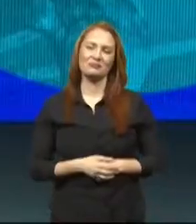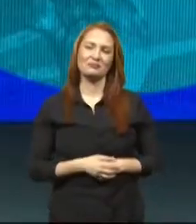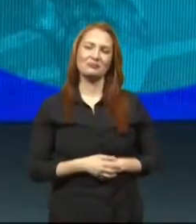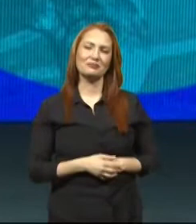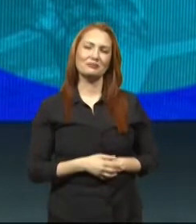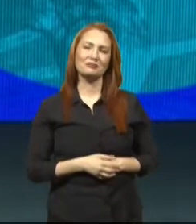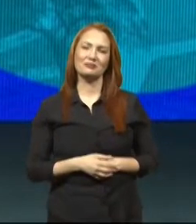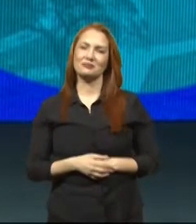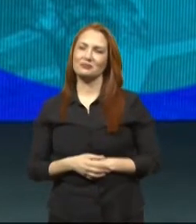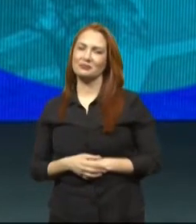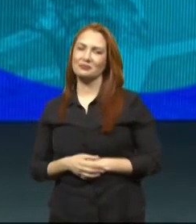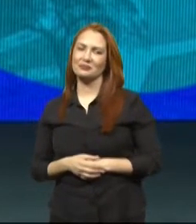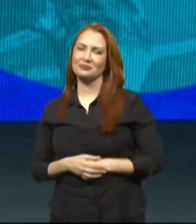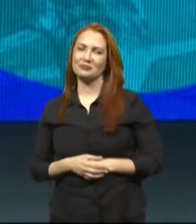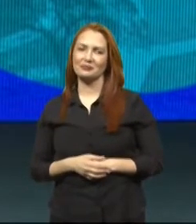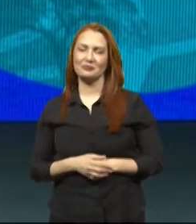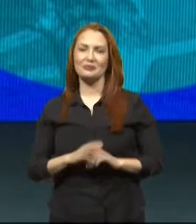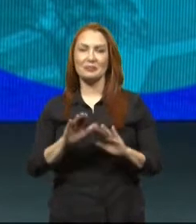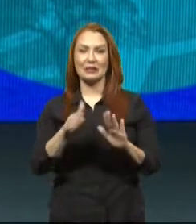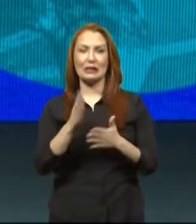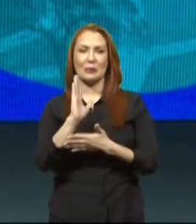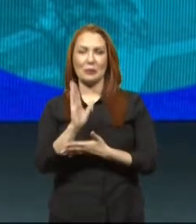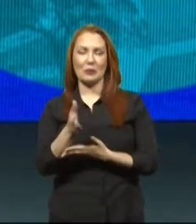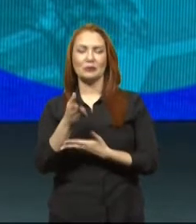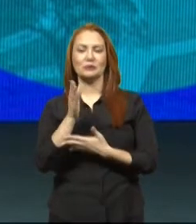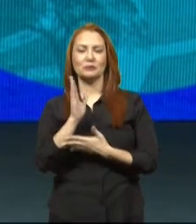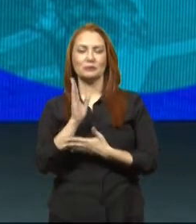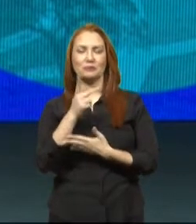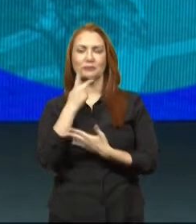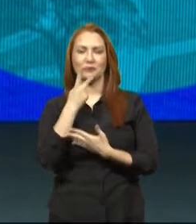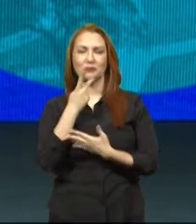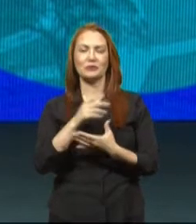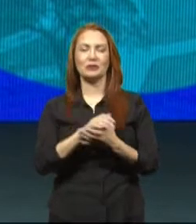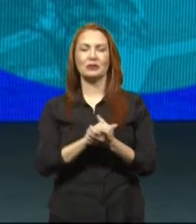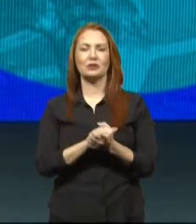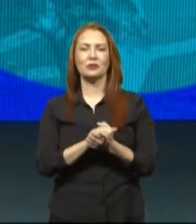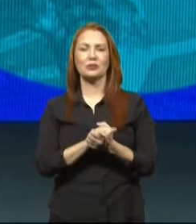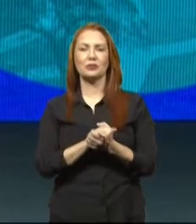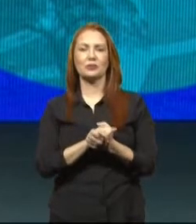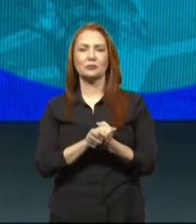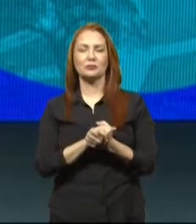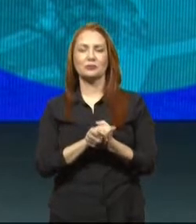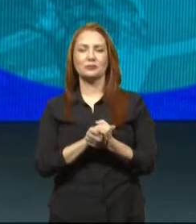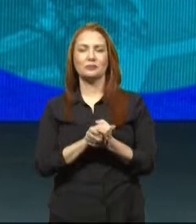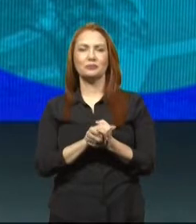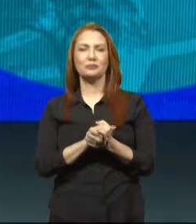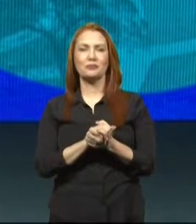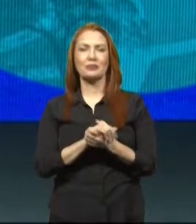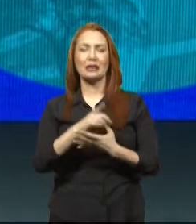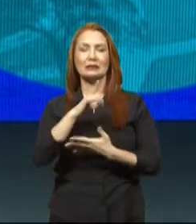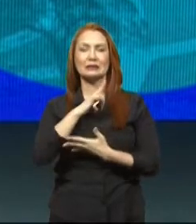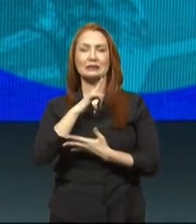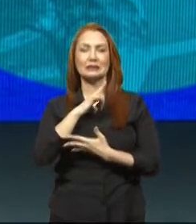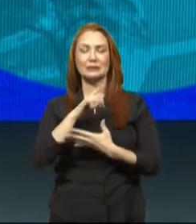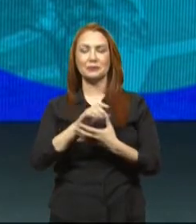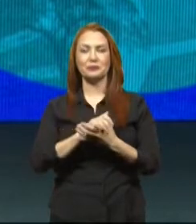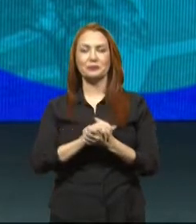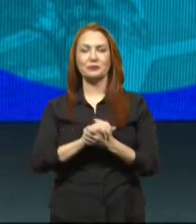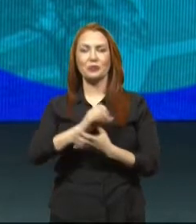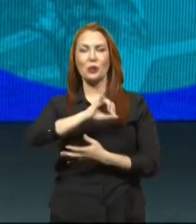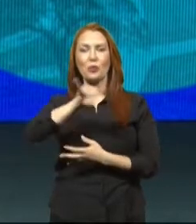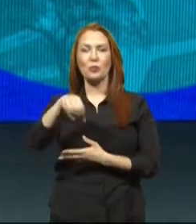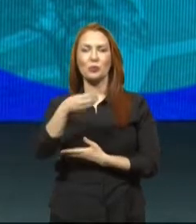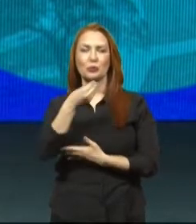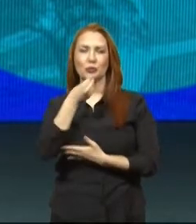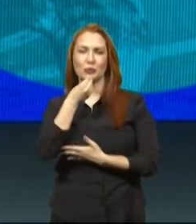Como você disse, né? Como disse o Gontijo, professora Rosa, as oportunidades para